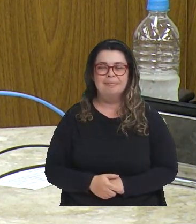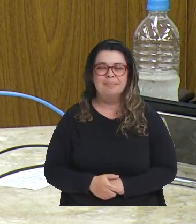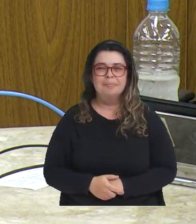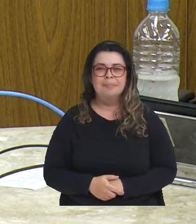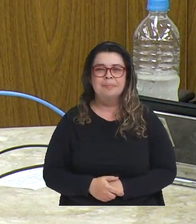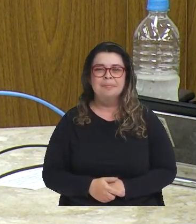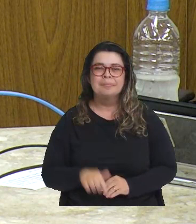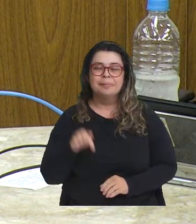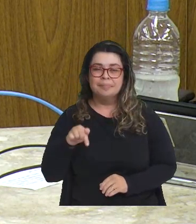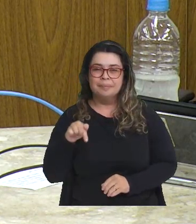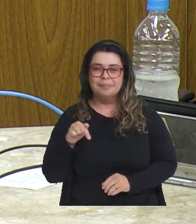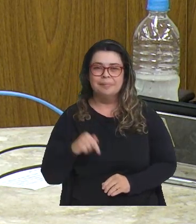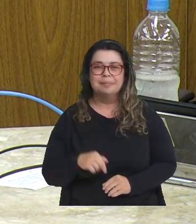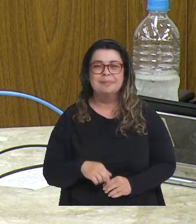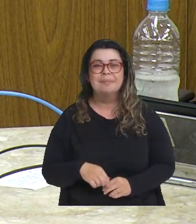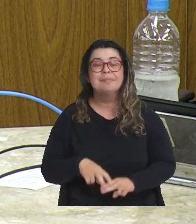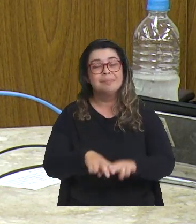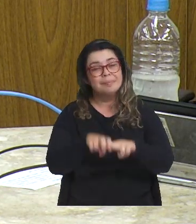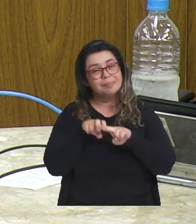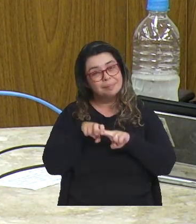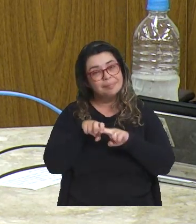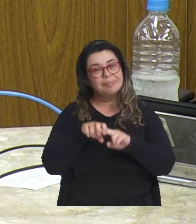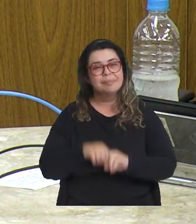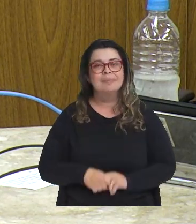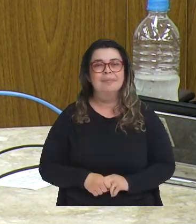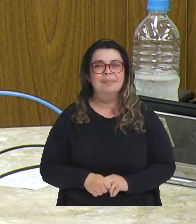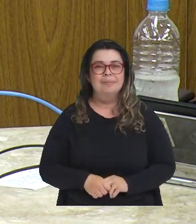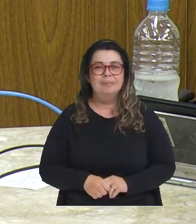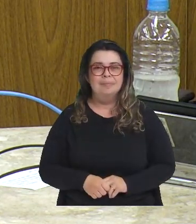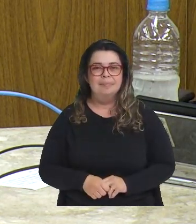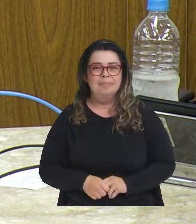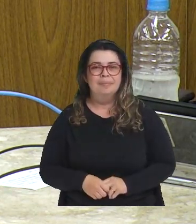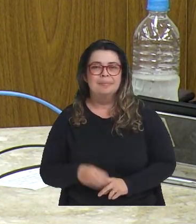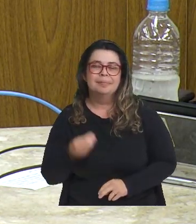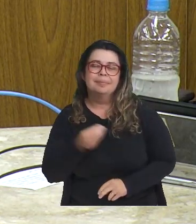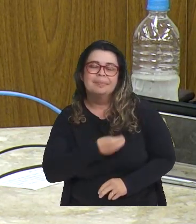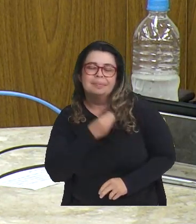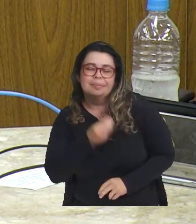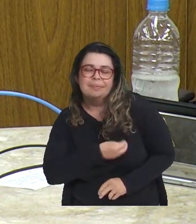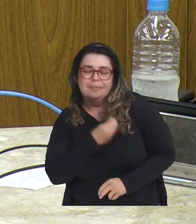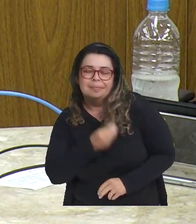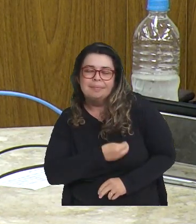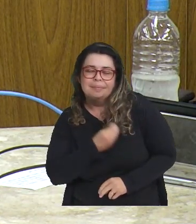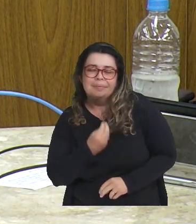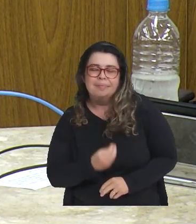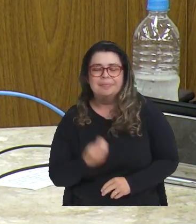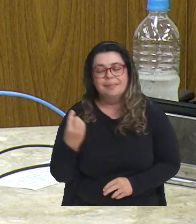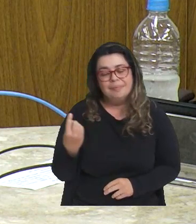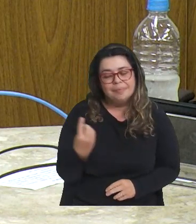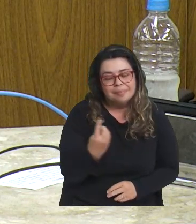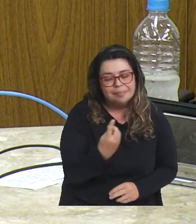estão aqui presentes por conta disso. Porque vocês viveram cada minutinho ali